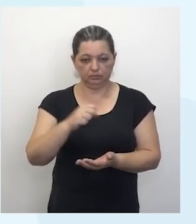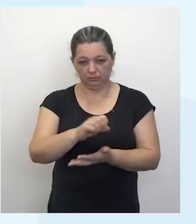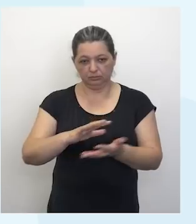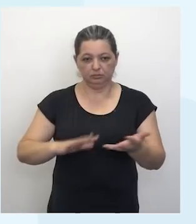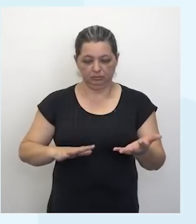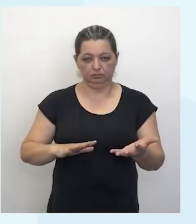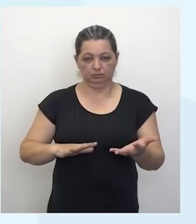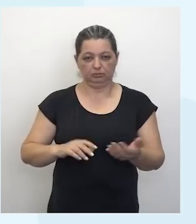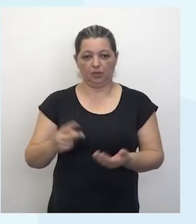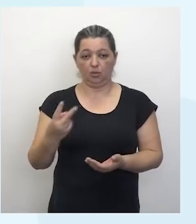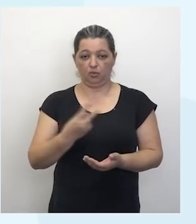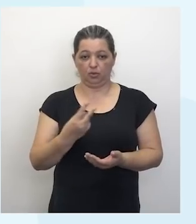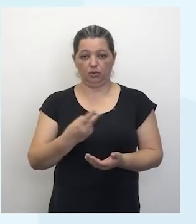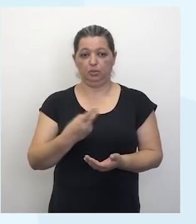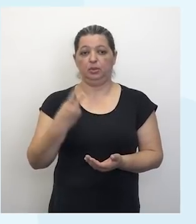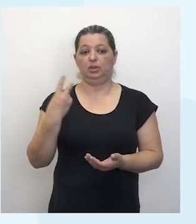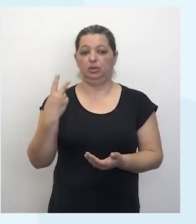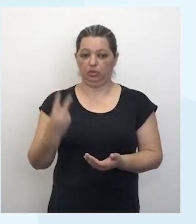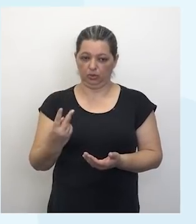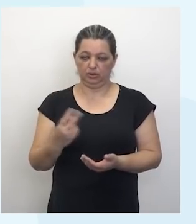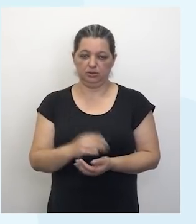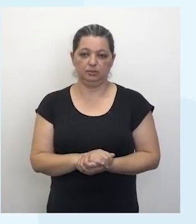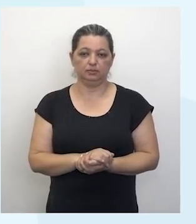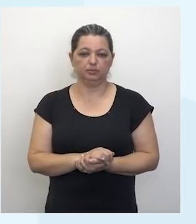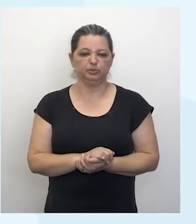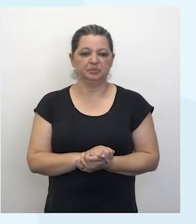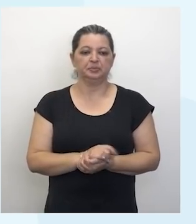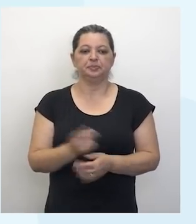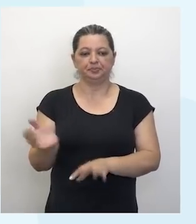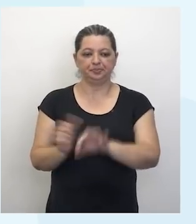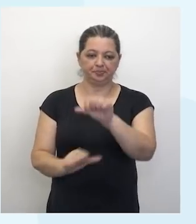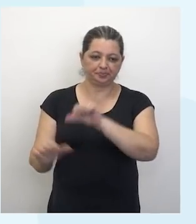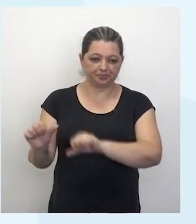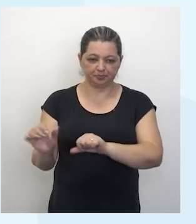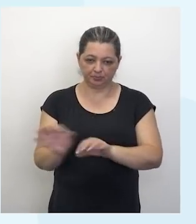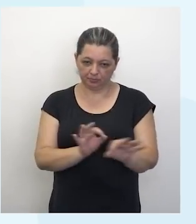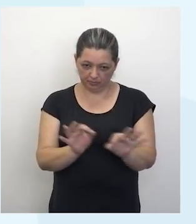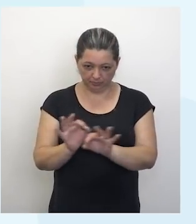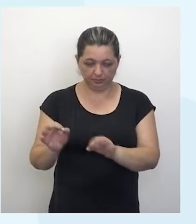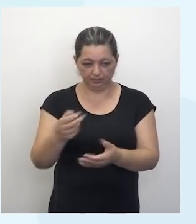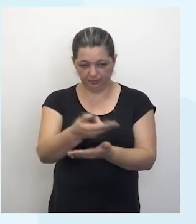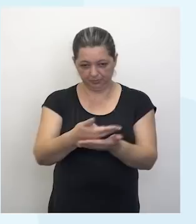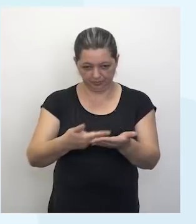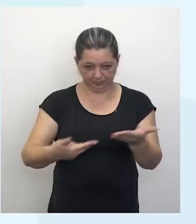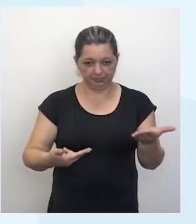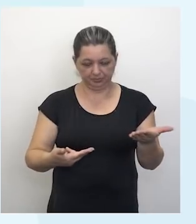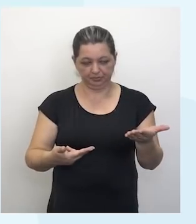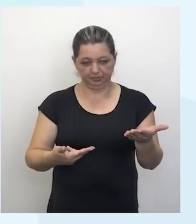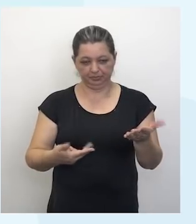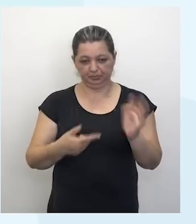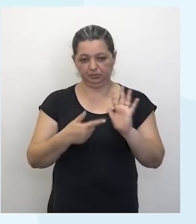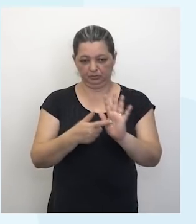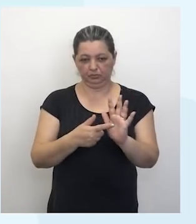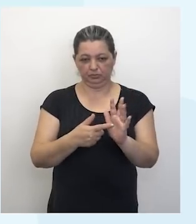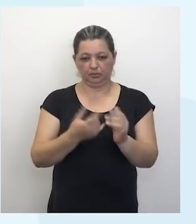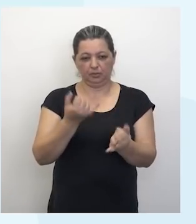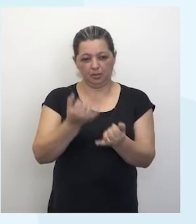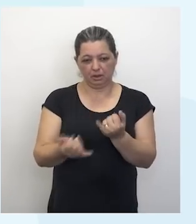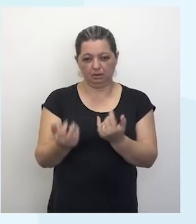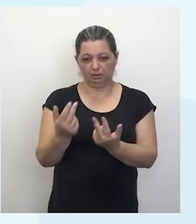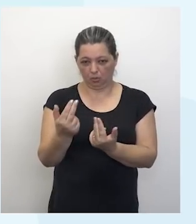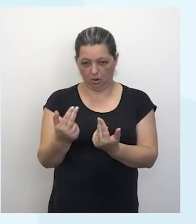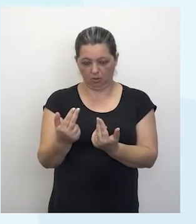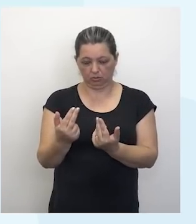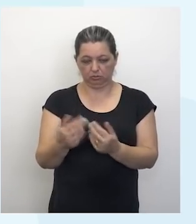volume 2. Eu dei uma modificada aí no desenho de vocês, na figura de vocês aí tá todo mundo do mesmo tamanho, tá? E